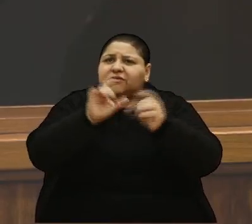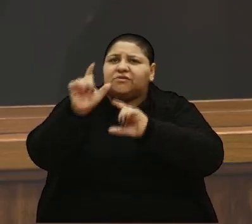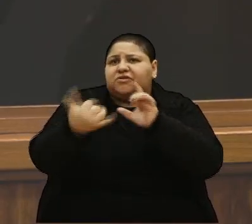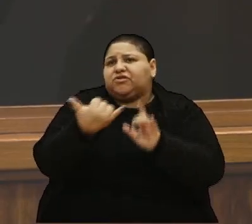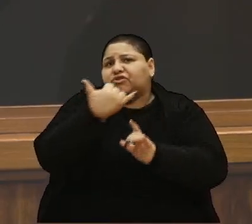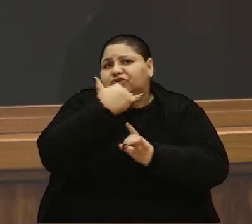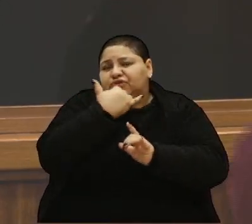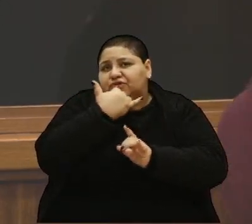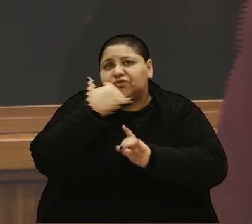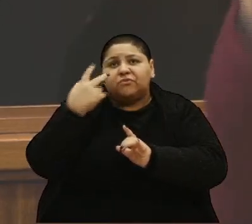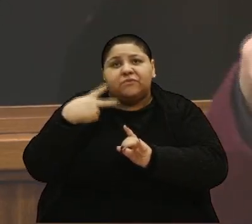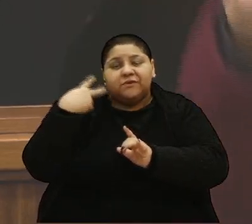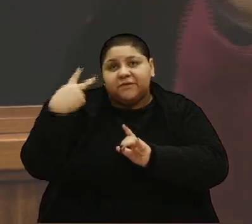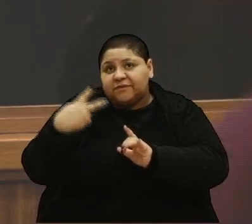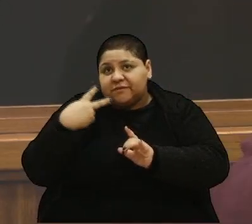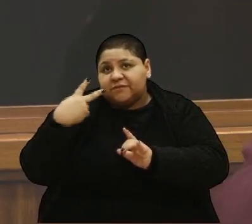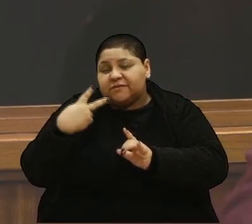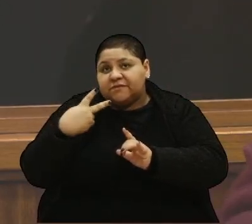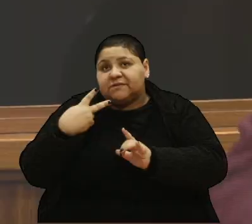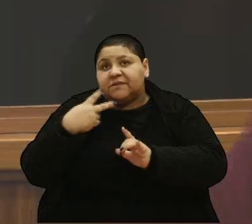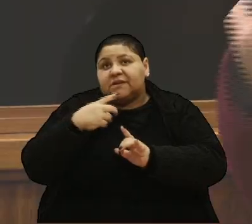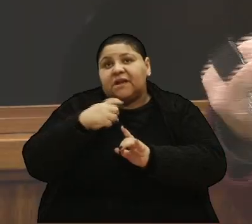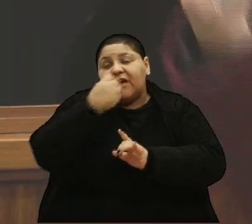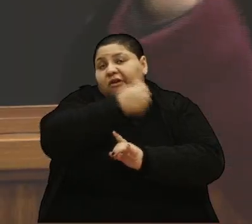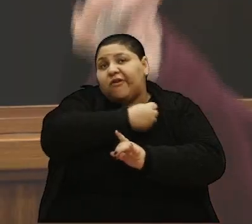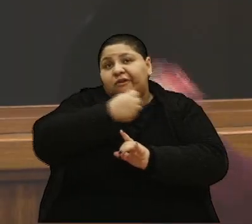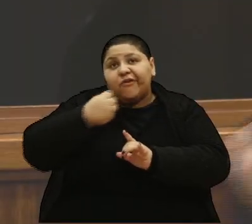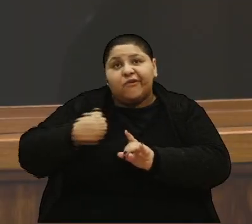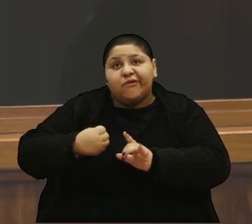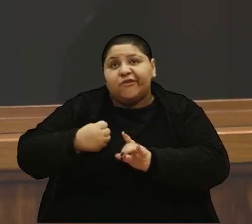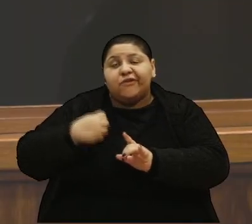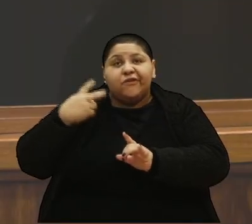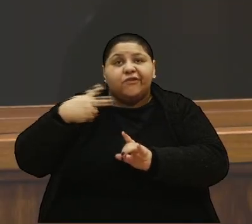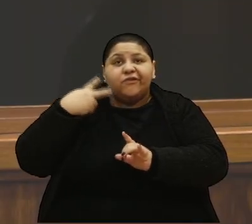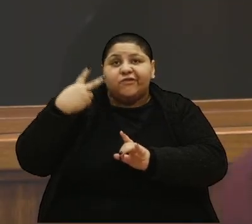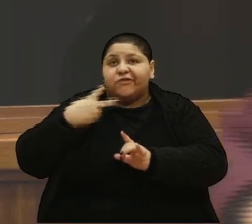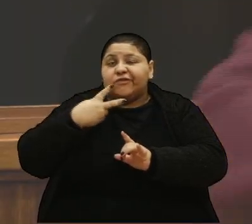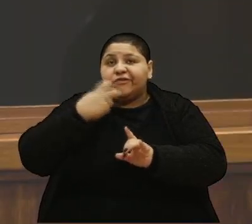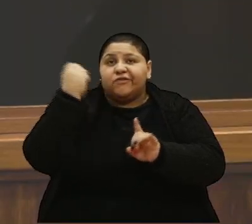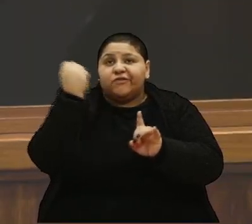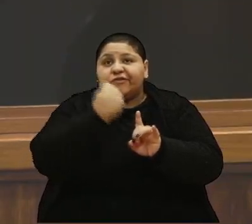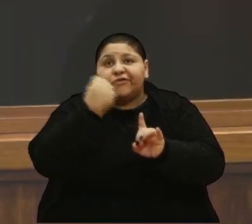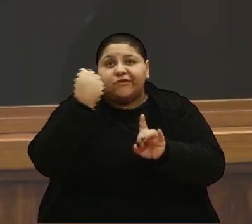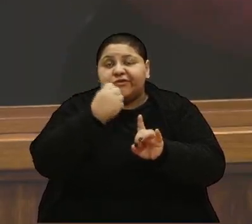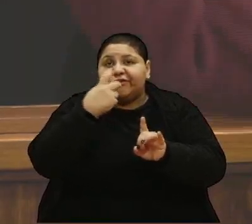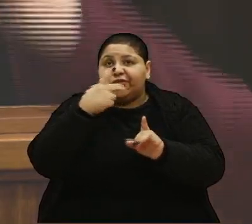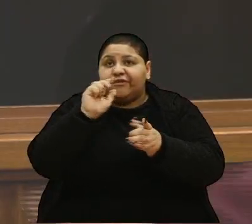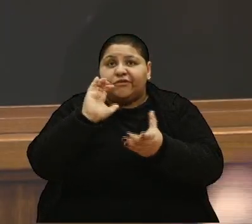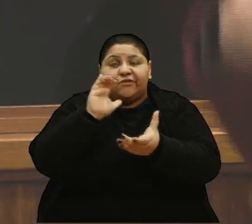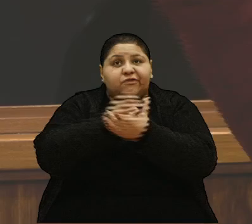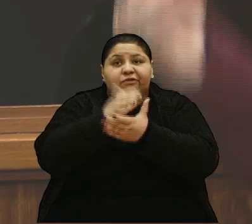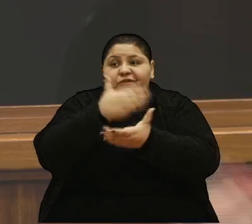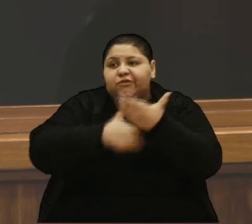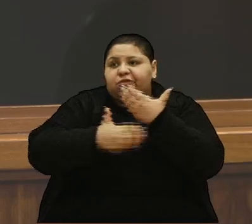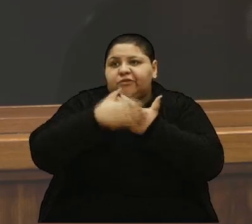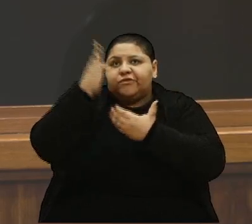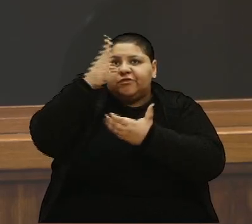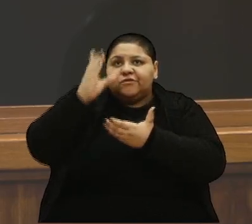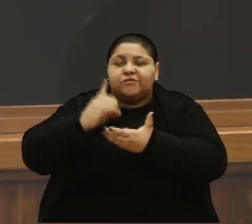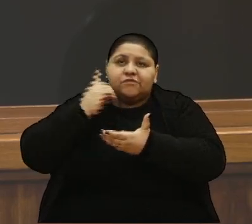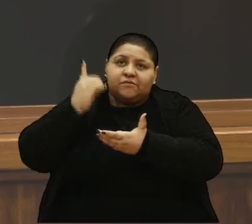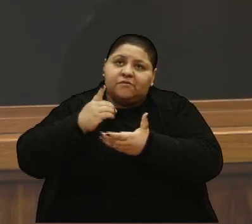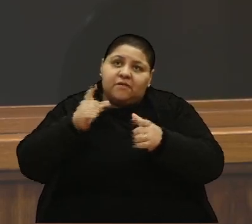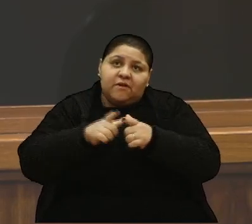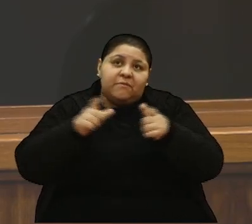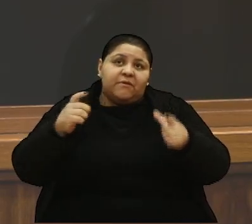desculpa, vereadores, era uma estatística, dos vereadores que agrediam sua mulher em todo o Brasil, deputado, a maioria